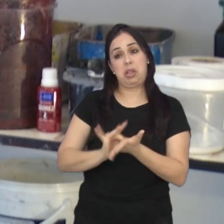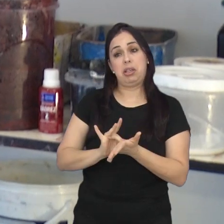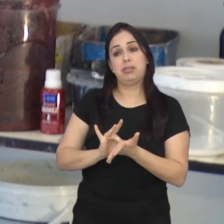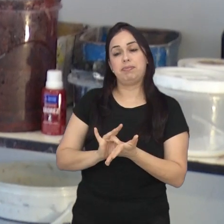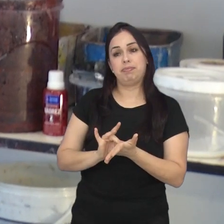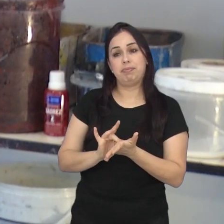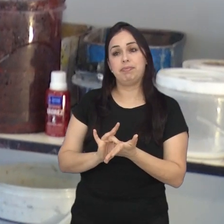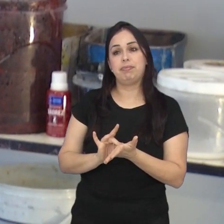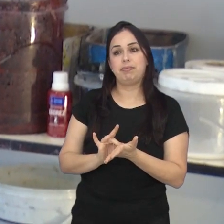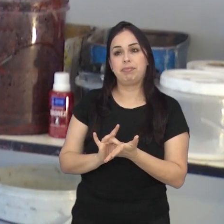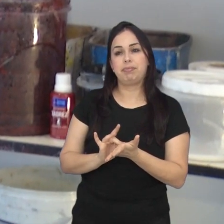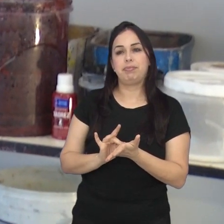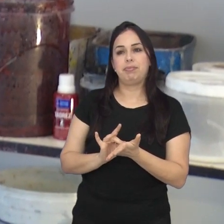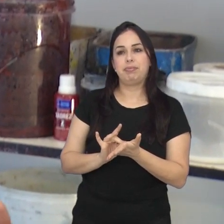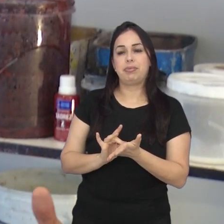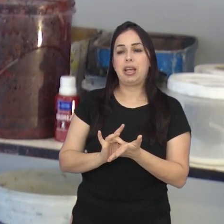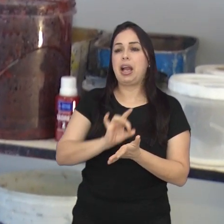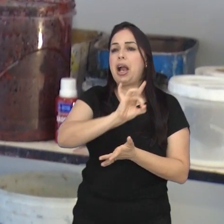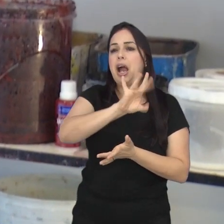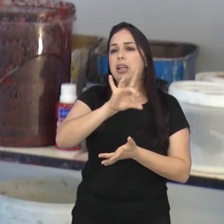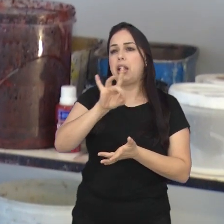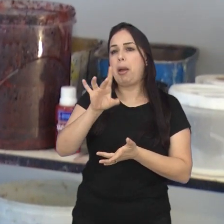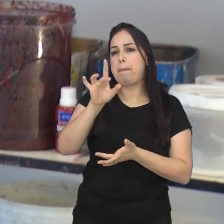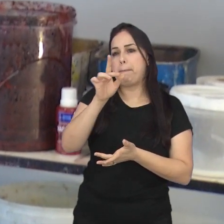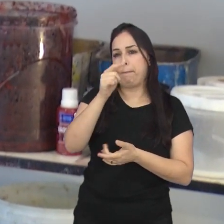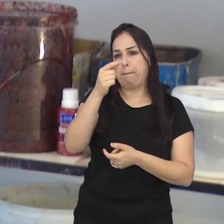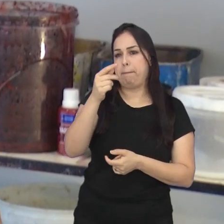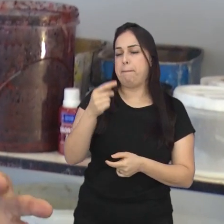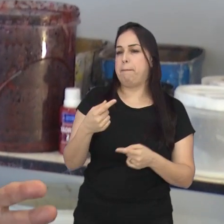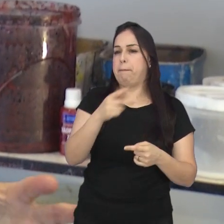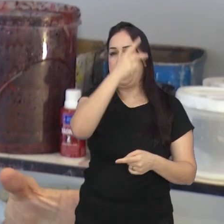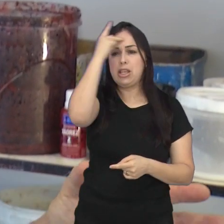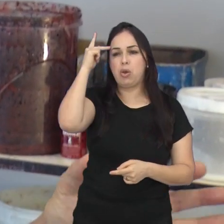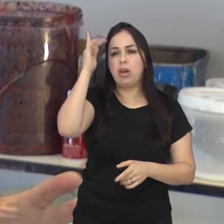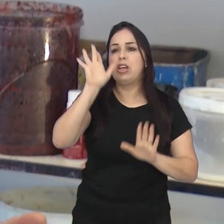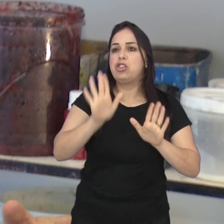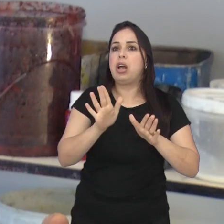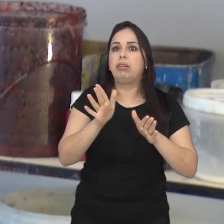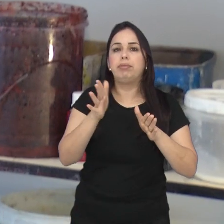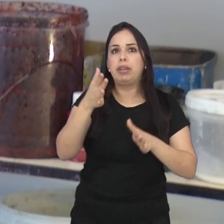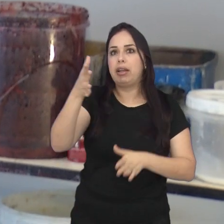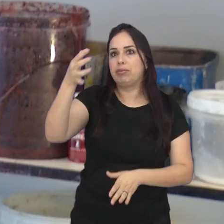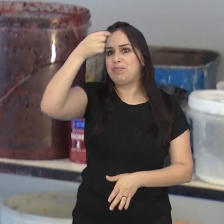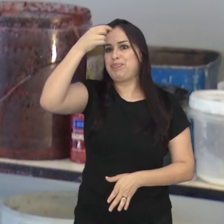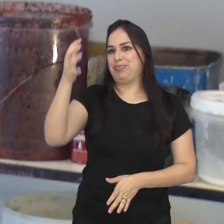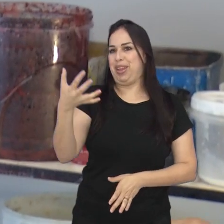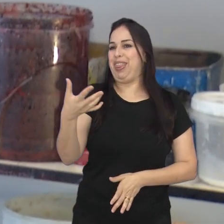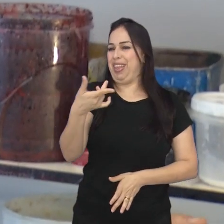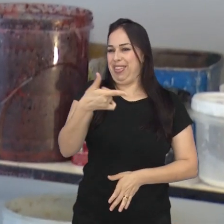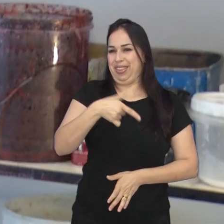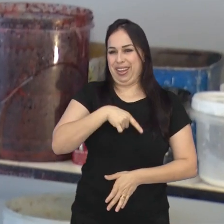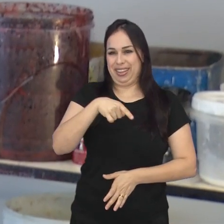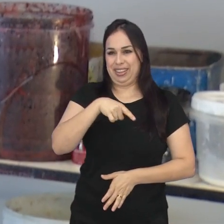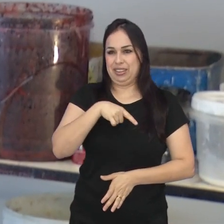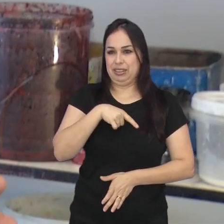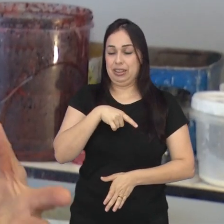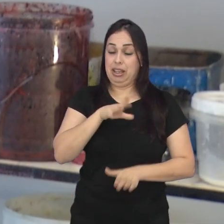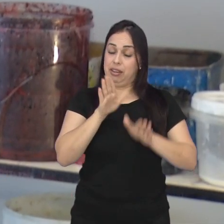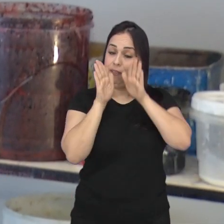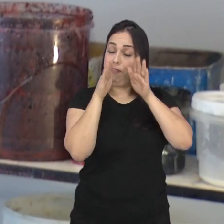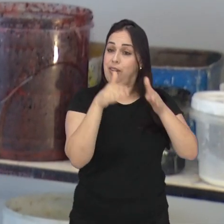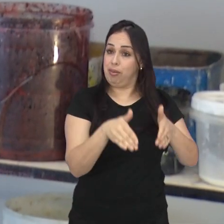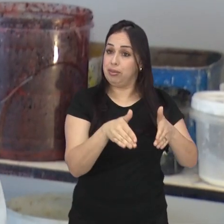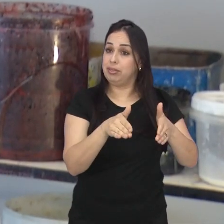verdade, eu acho que cada pessoa já nasce com uma antena virada para um determinado lado, né? Para